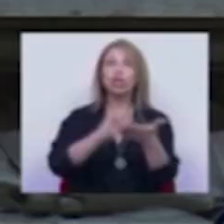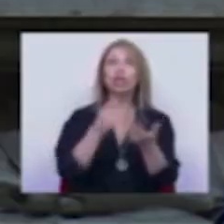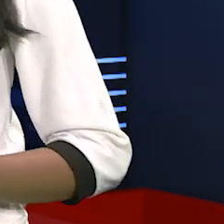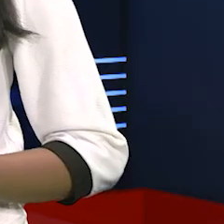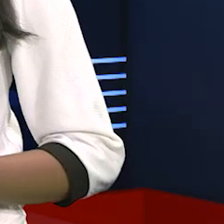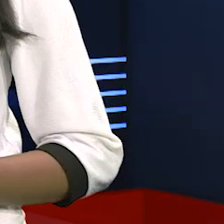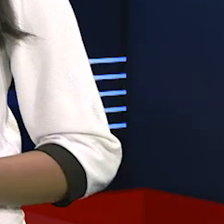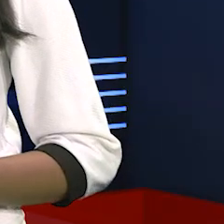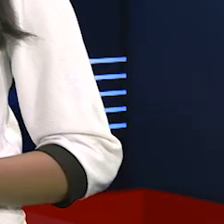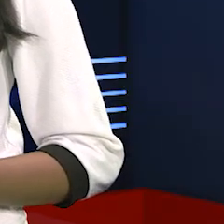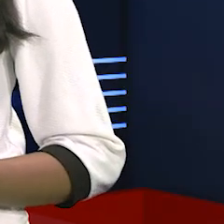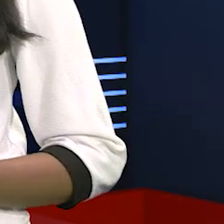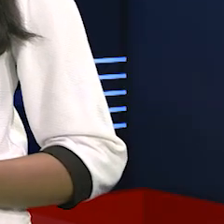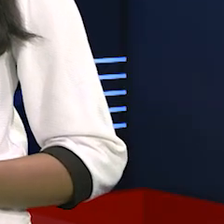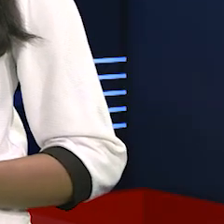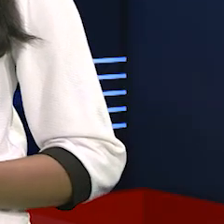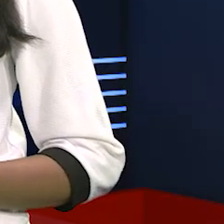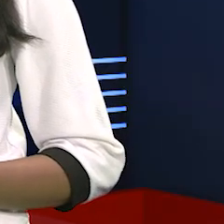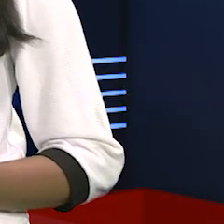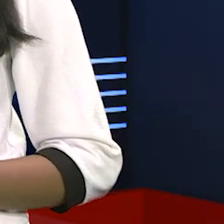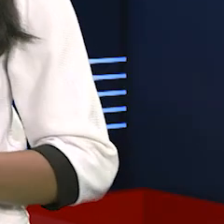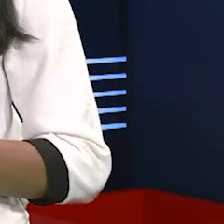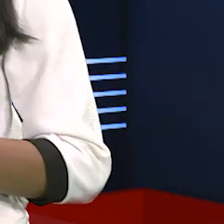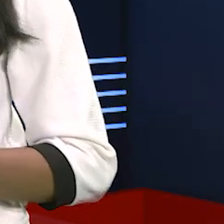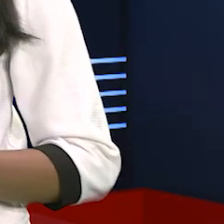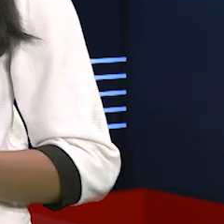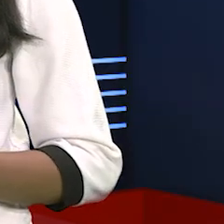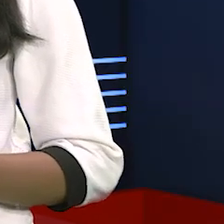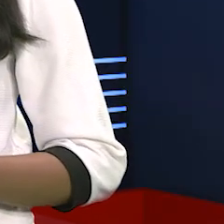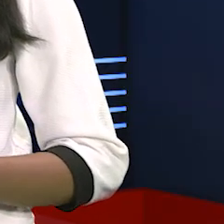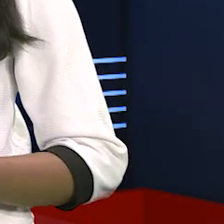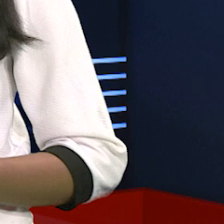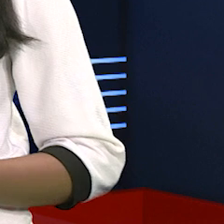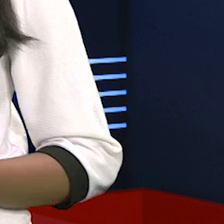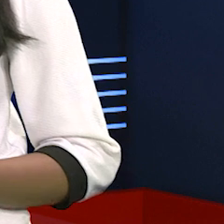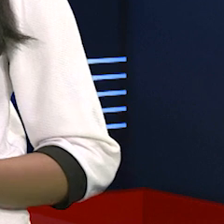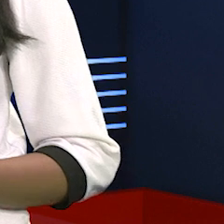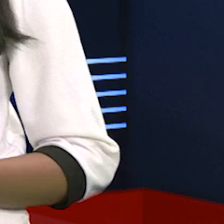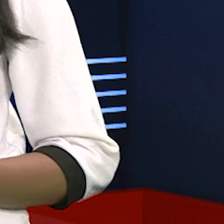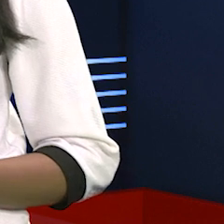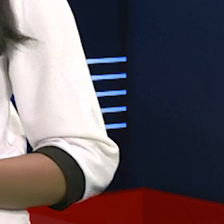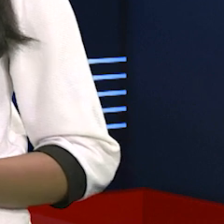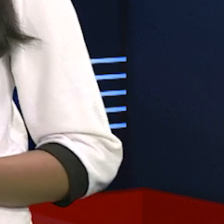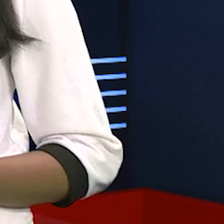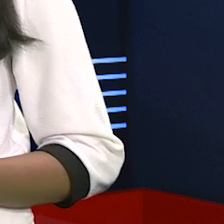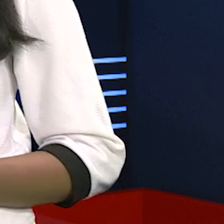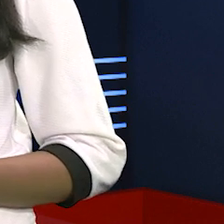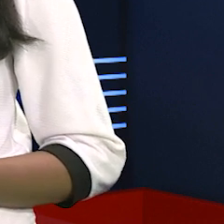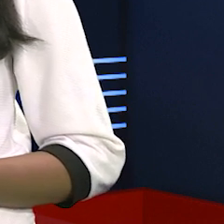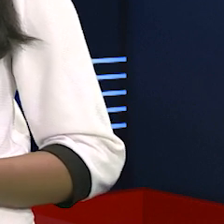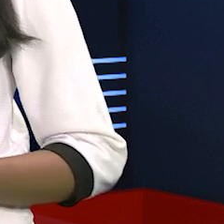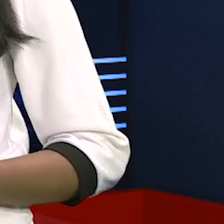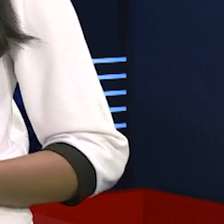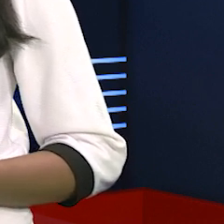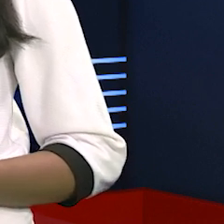história. Marcelo Rebelo de Sousa pediu mais meios para as Forças Armadas e um consenso nacional efetivo para